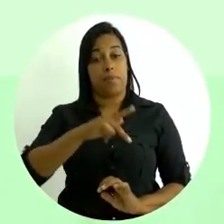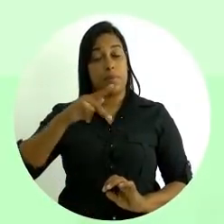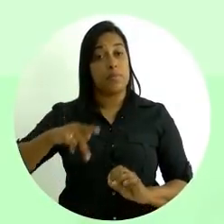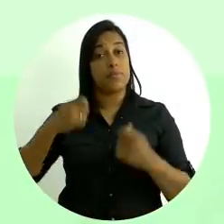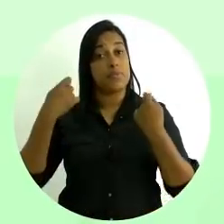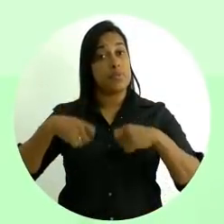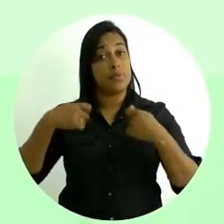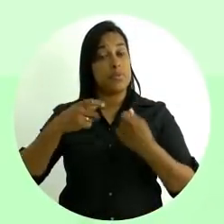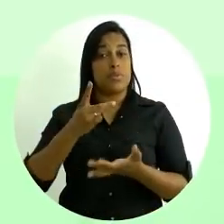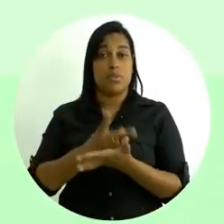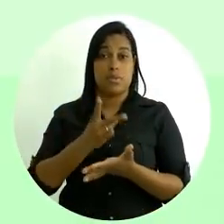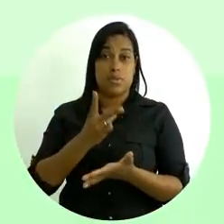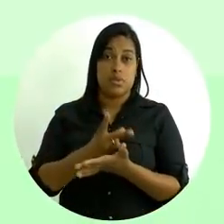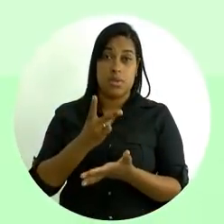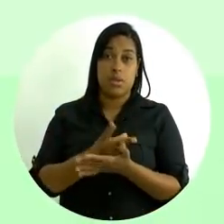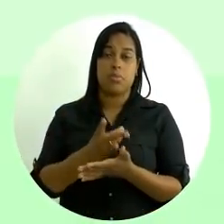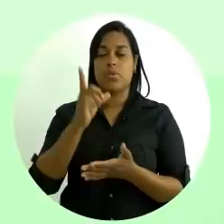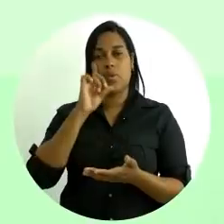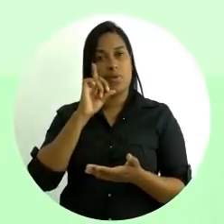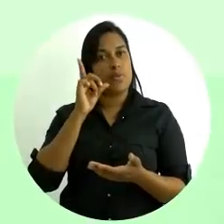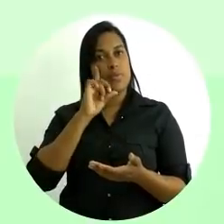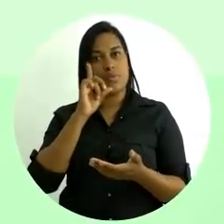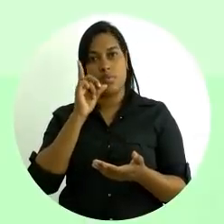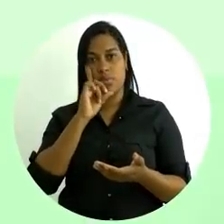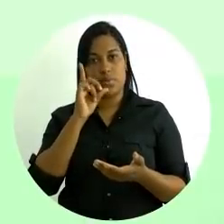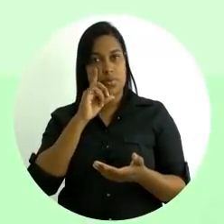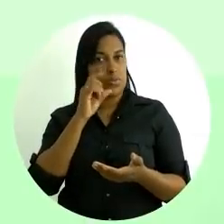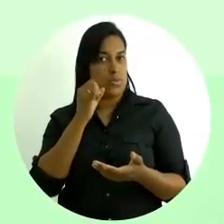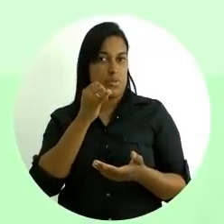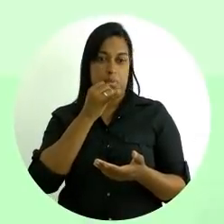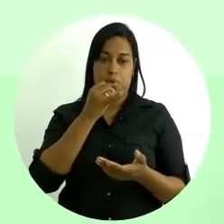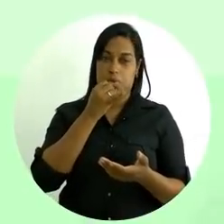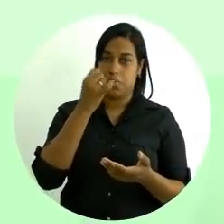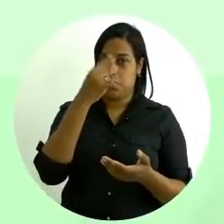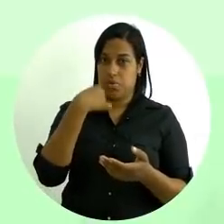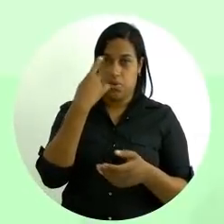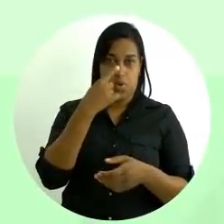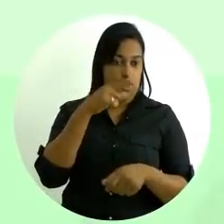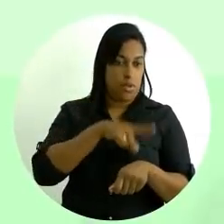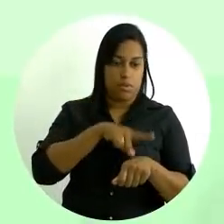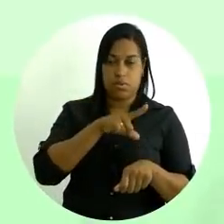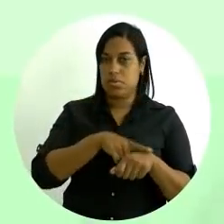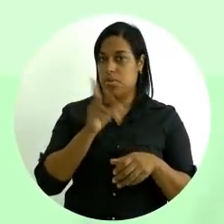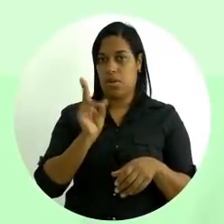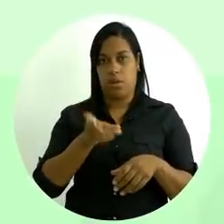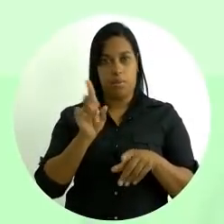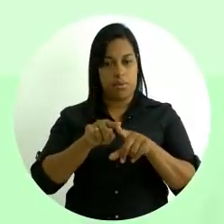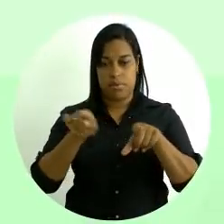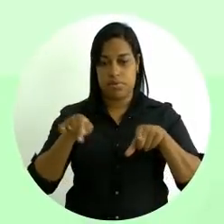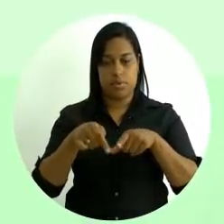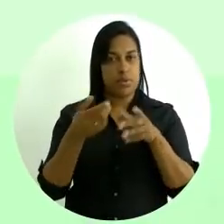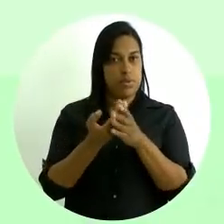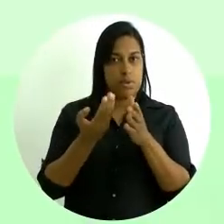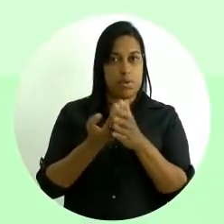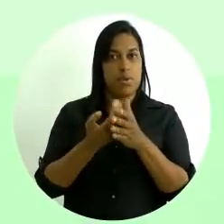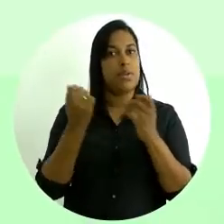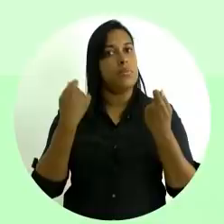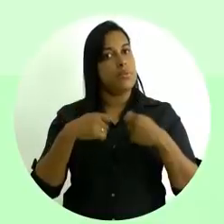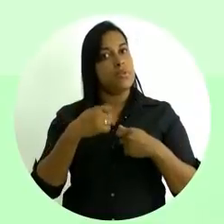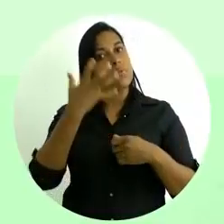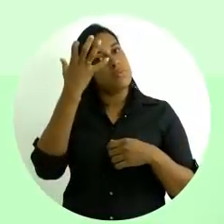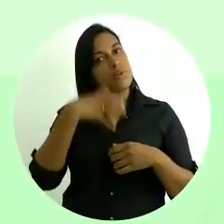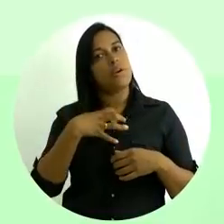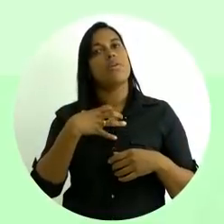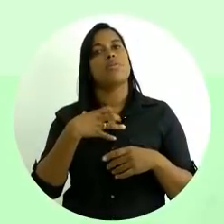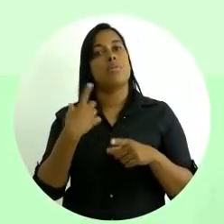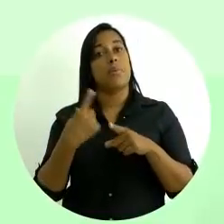O professor precisa estar todos os dias, se o seu horário for esse, todos os dias em sala de aula, e ele precisa levar